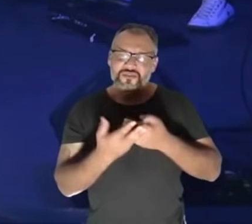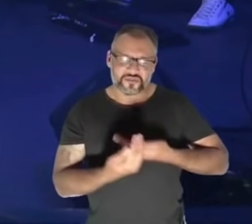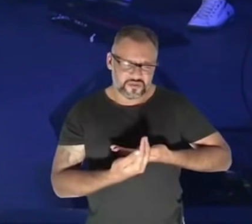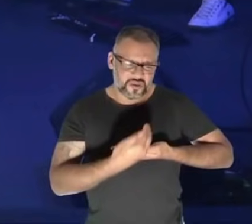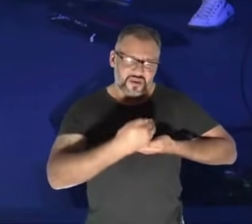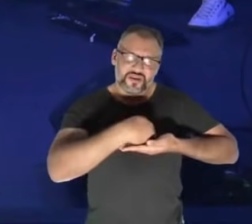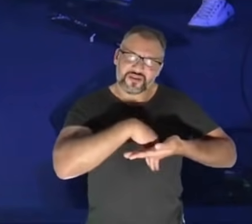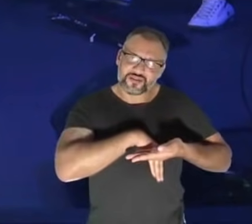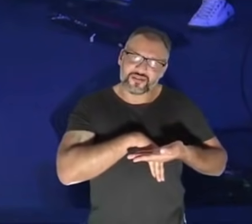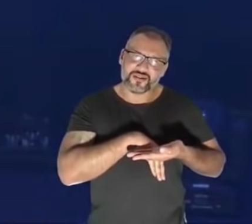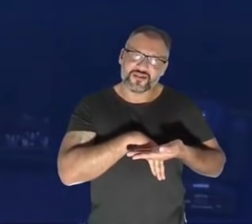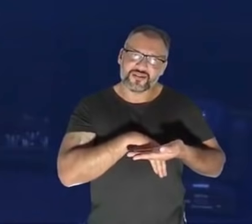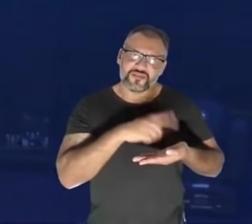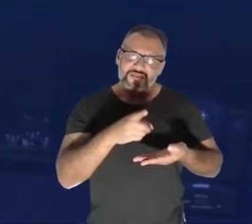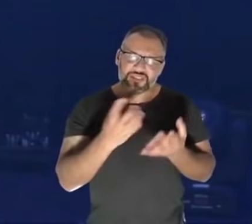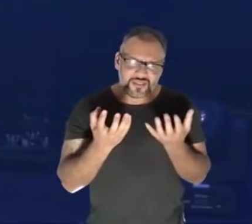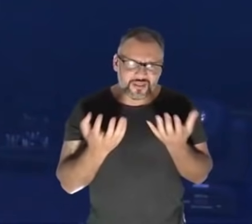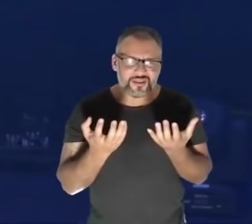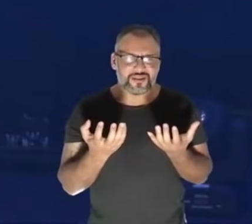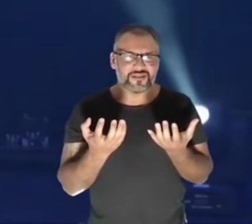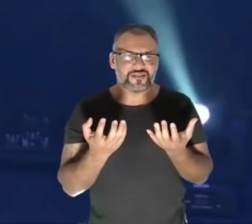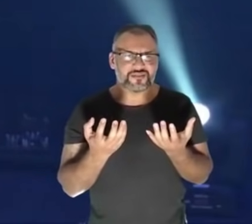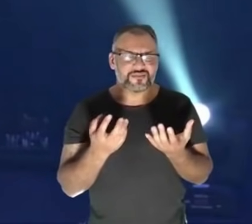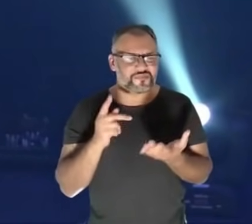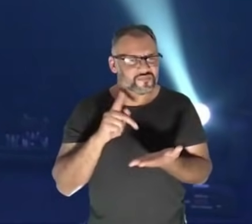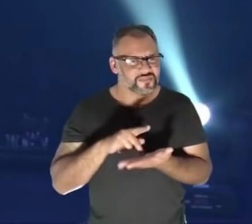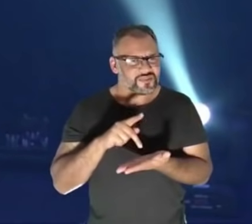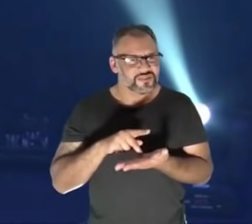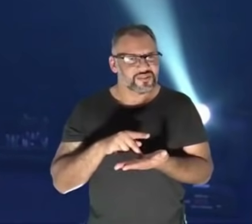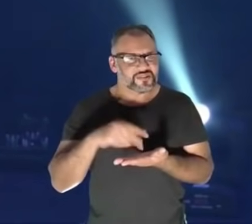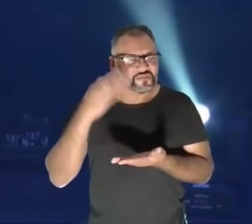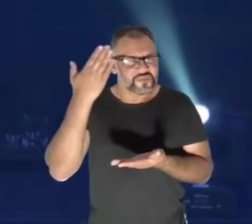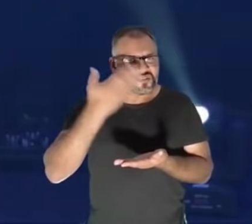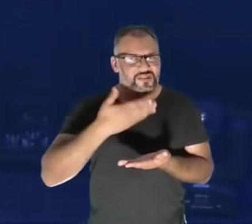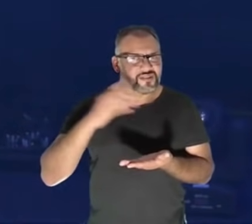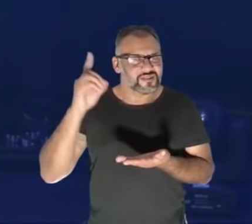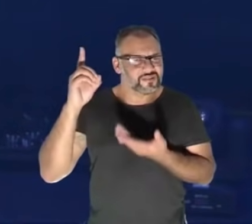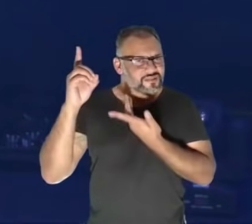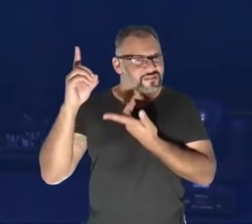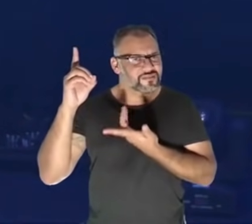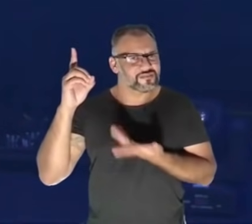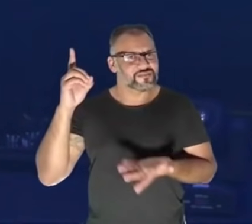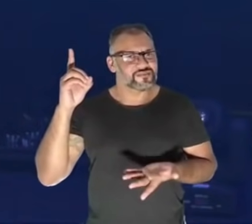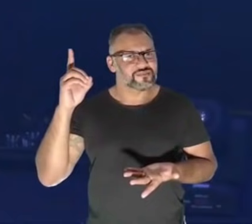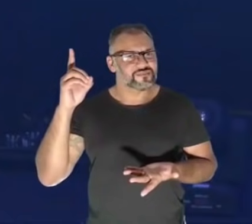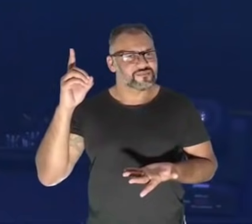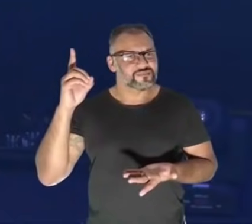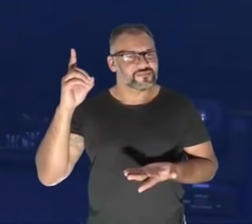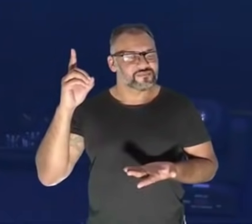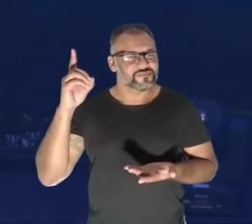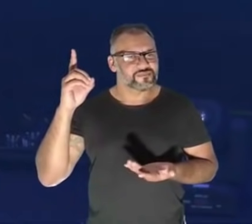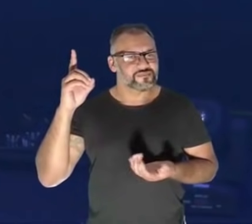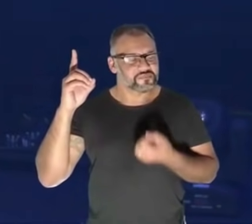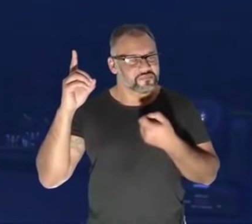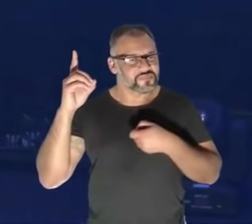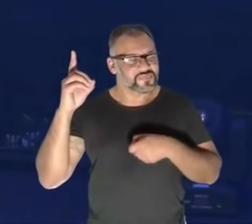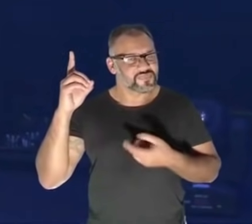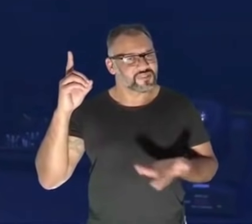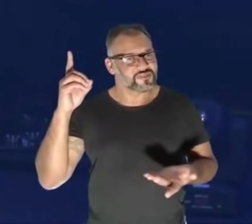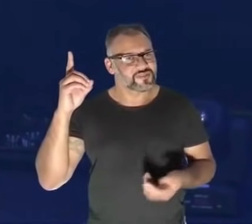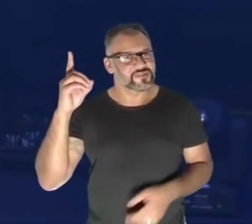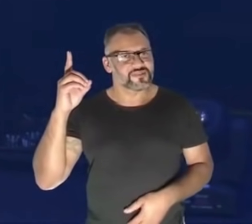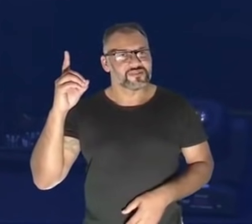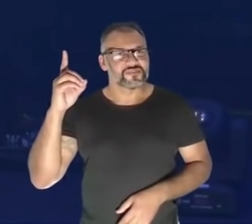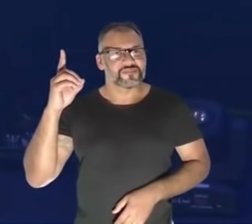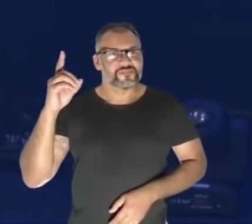Eu Tô interessado dele a presença dele e eu vou dizer uma coisa para você